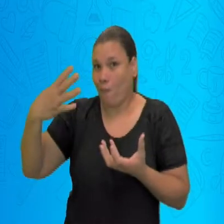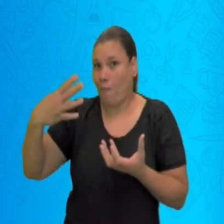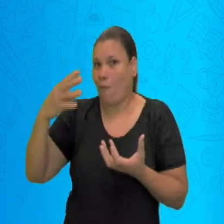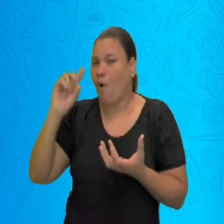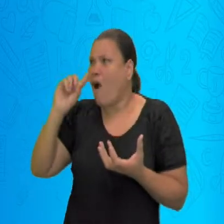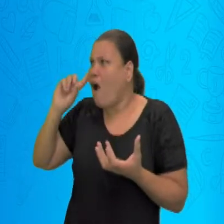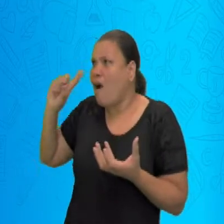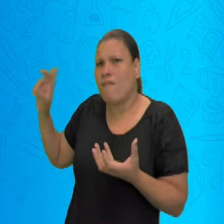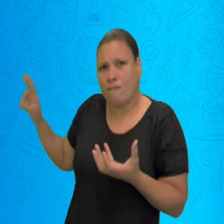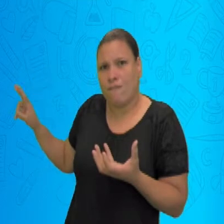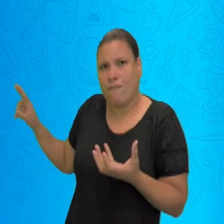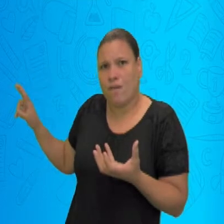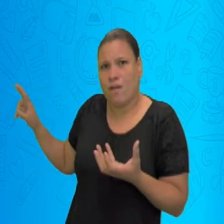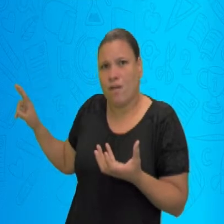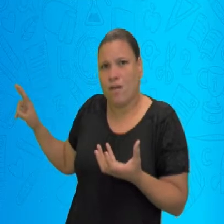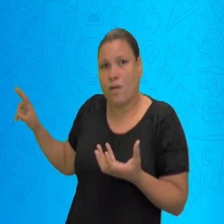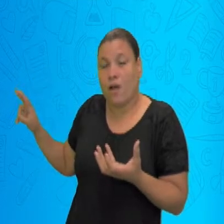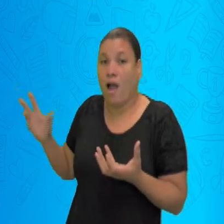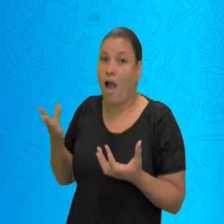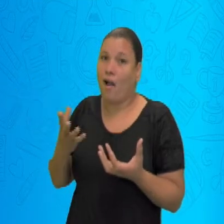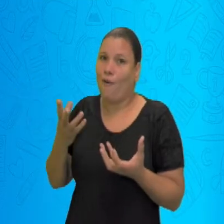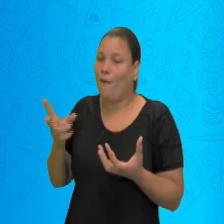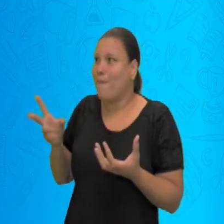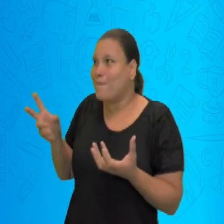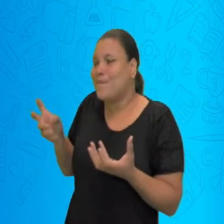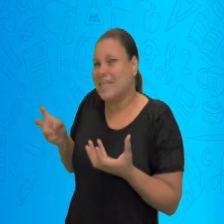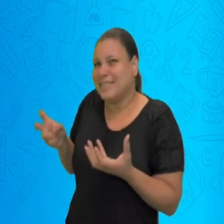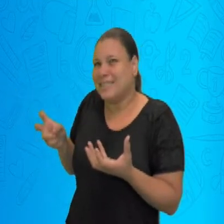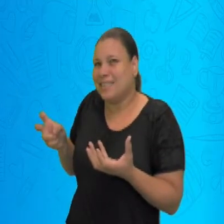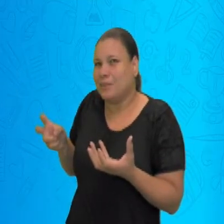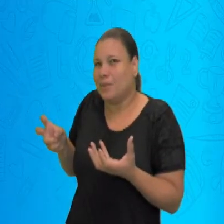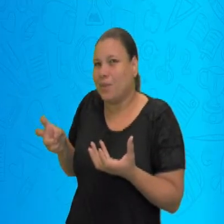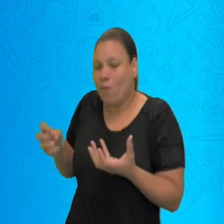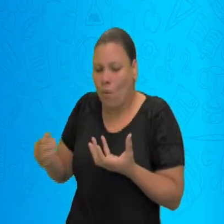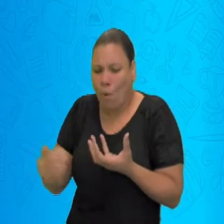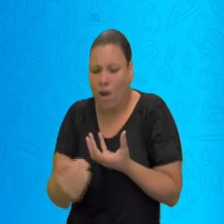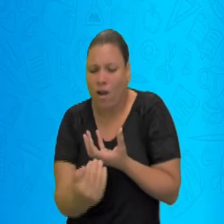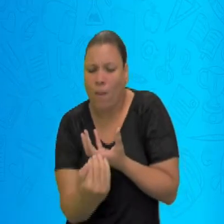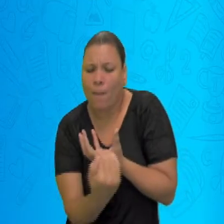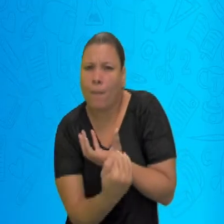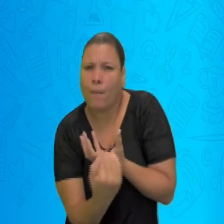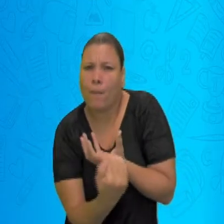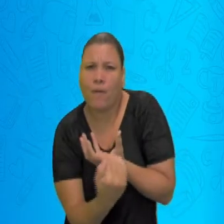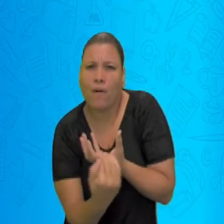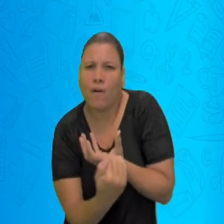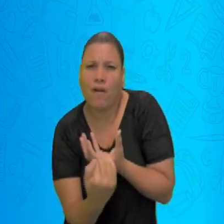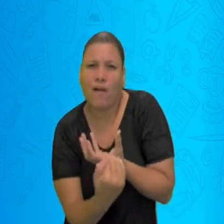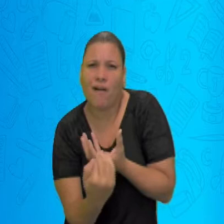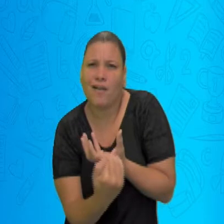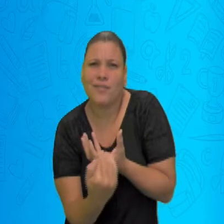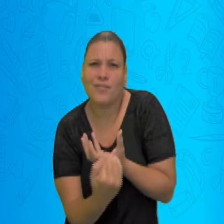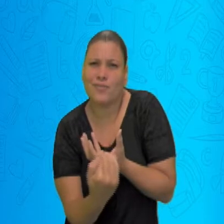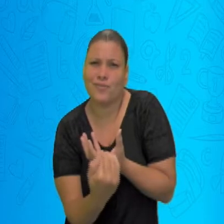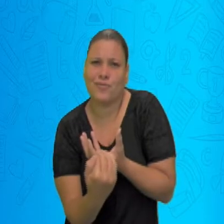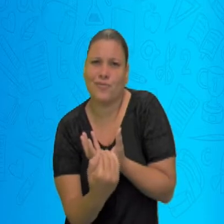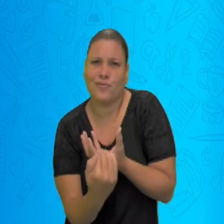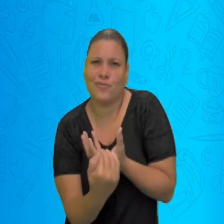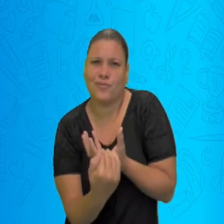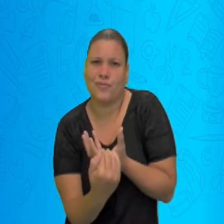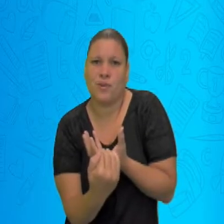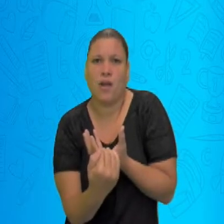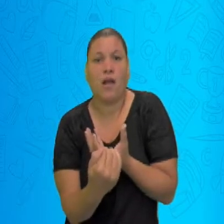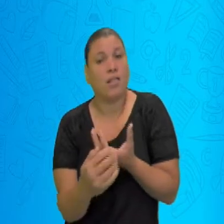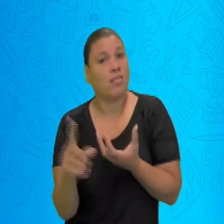O Círculo Polar Antártico passa embaixo, então ele não passa pelo